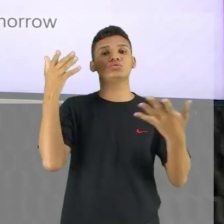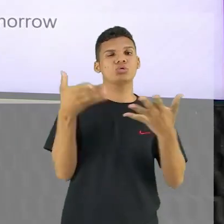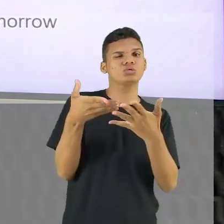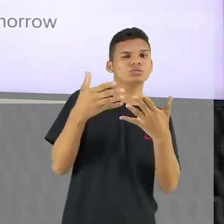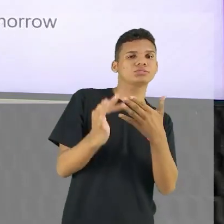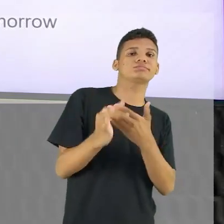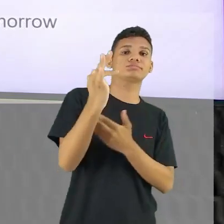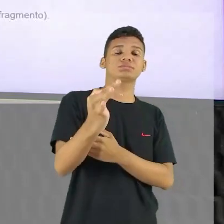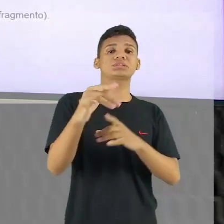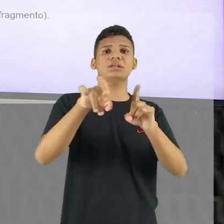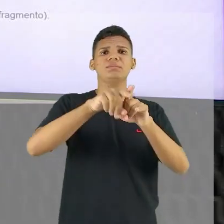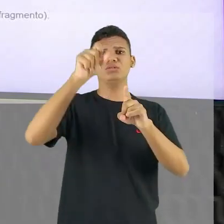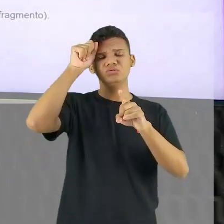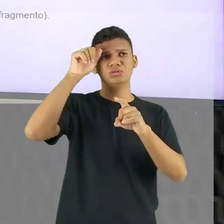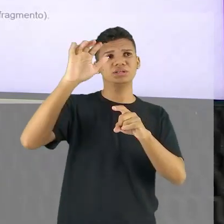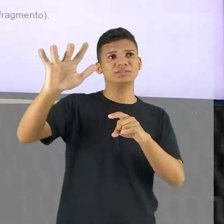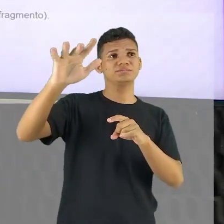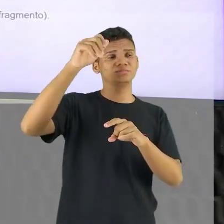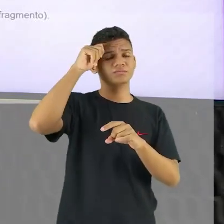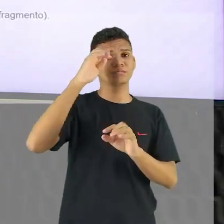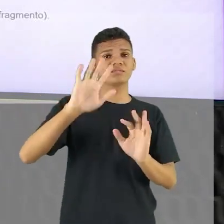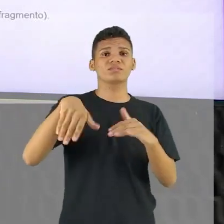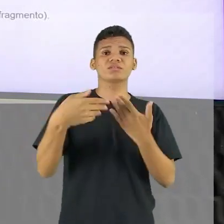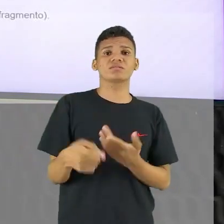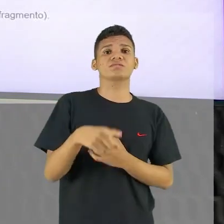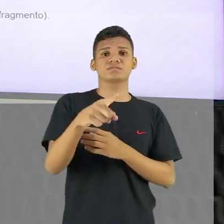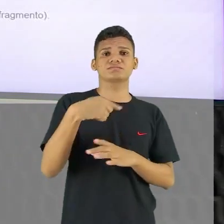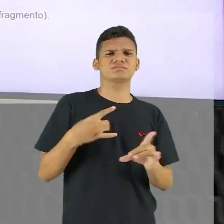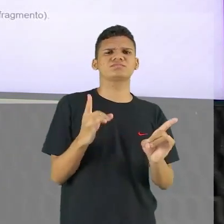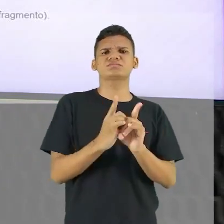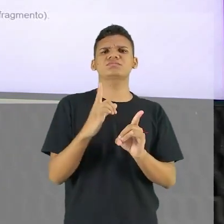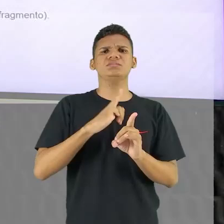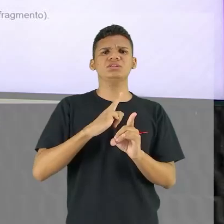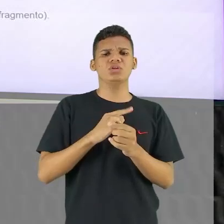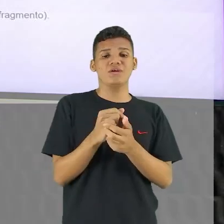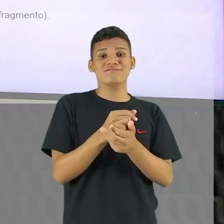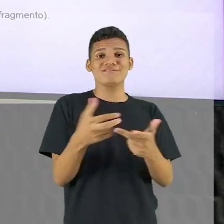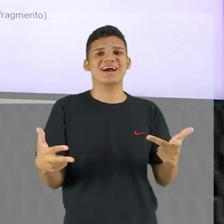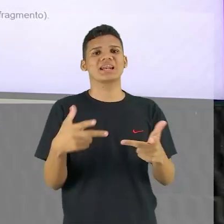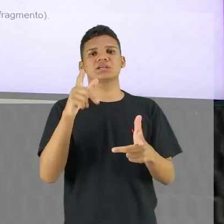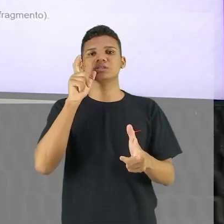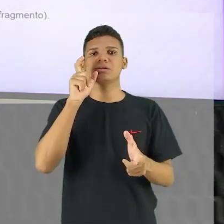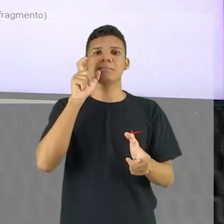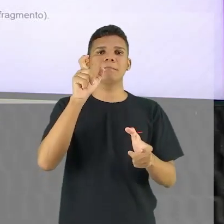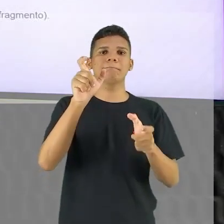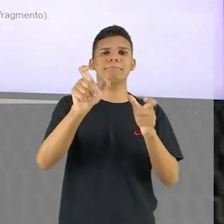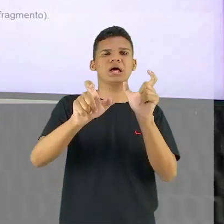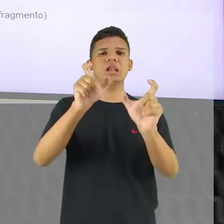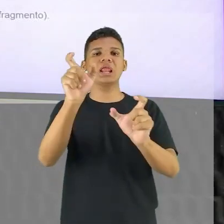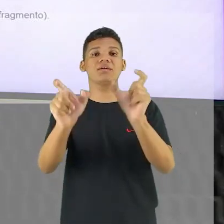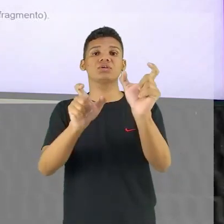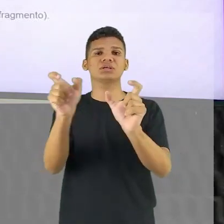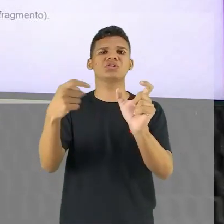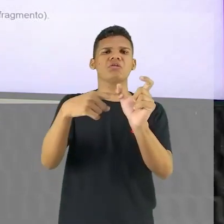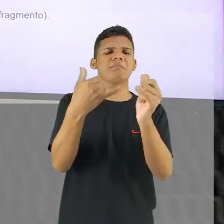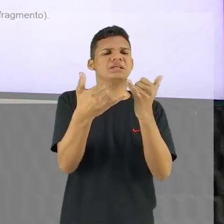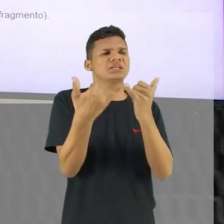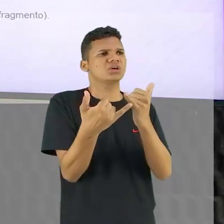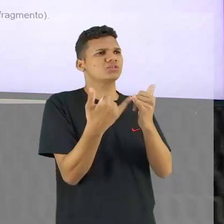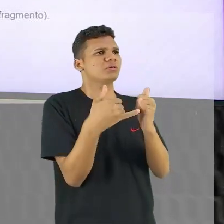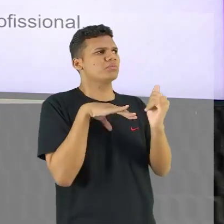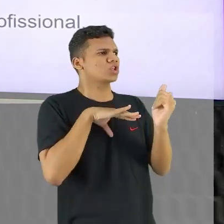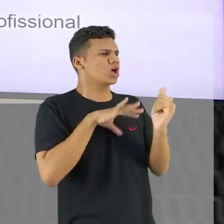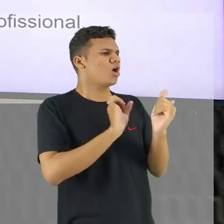dos sonhos. Então, vocês vão conseguir localizar uma série de palavras que, ou porque são parecidas com português, ou porque